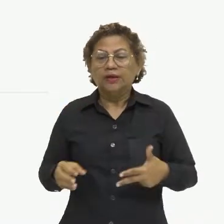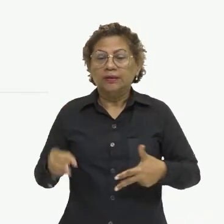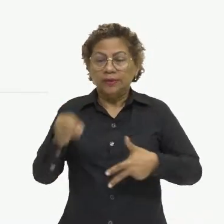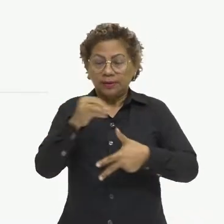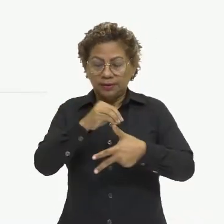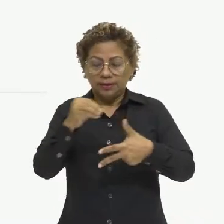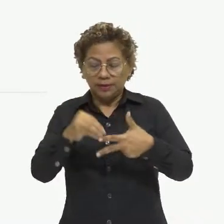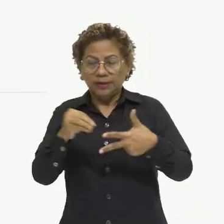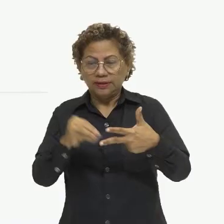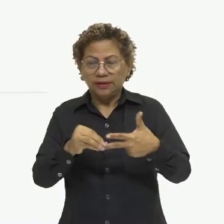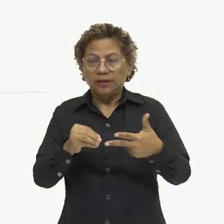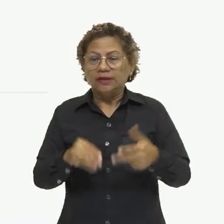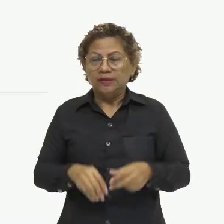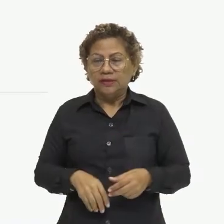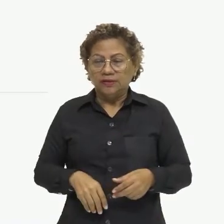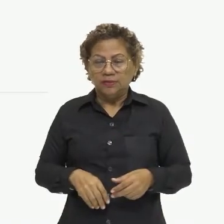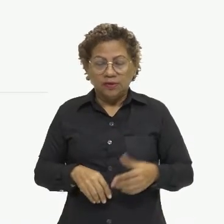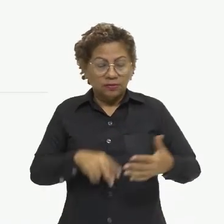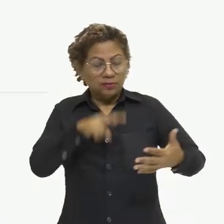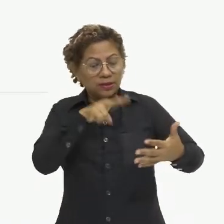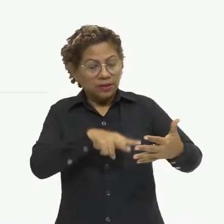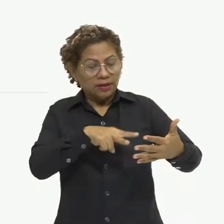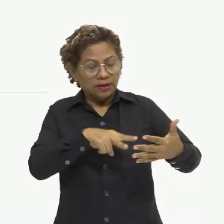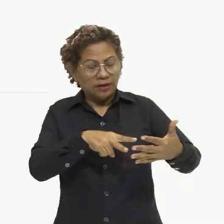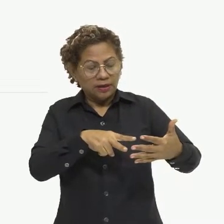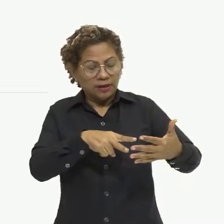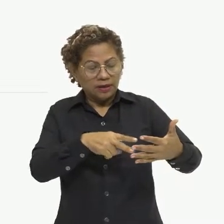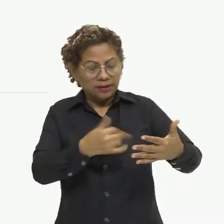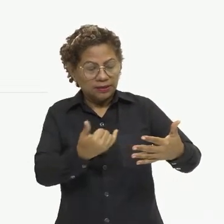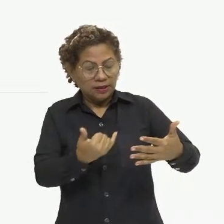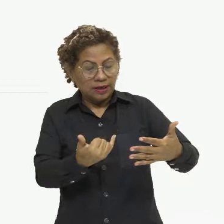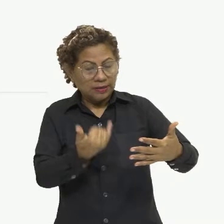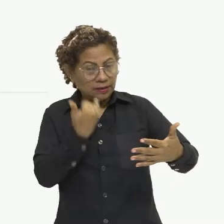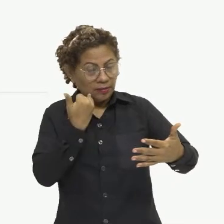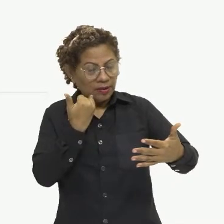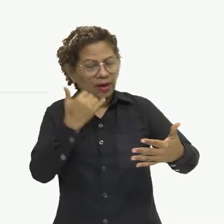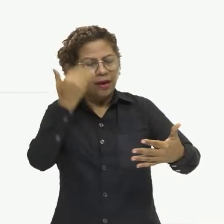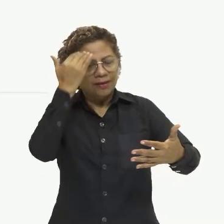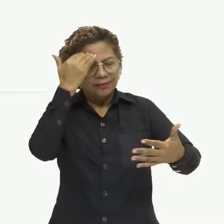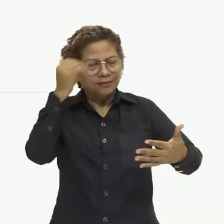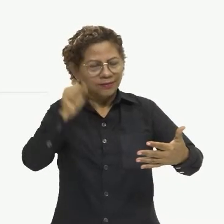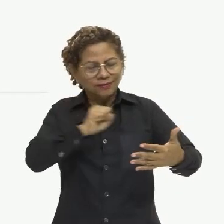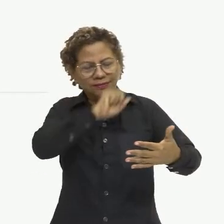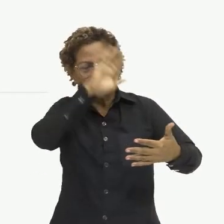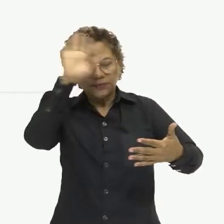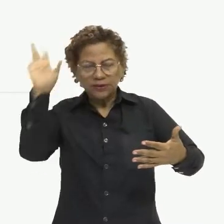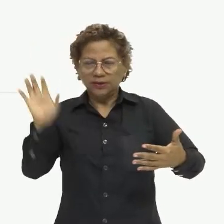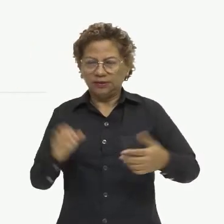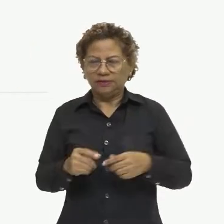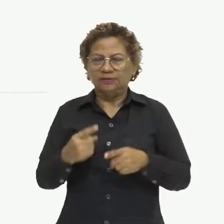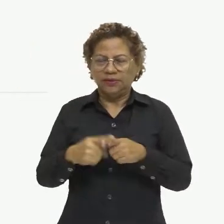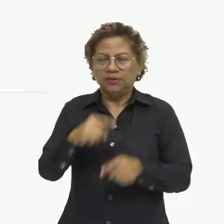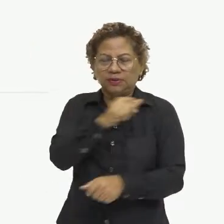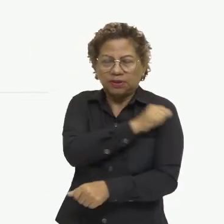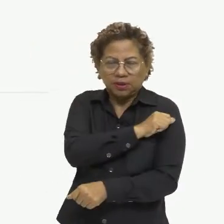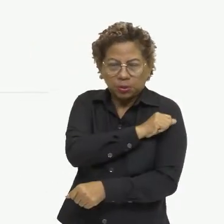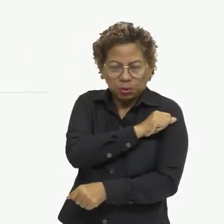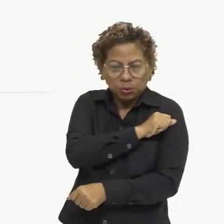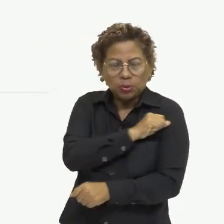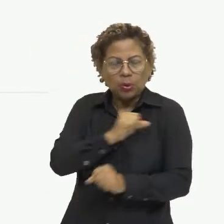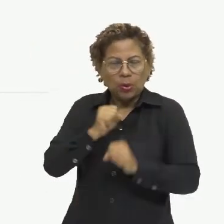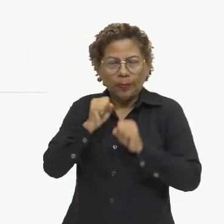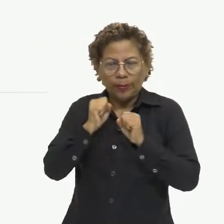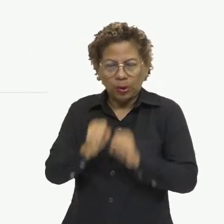ler o texto, você já sabe do que se trata, né? Ou seja, os alunos eles podem, né, os candidatos podem pedir